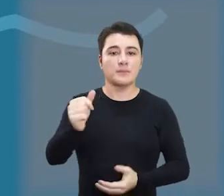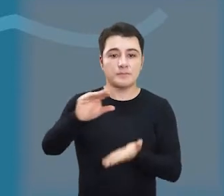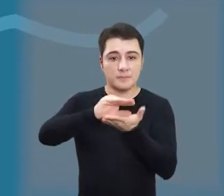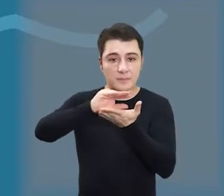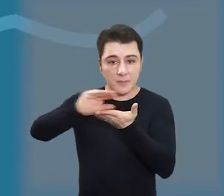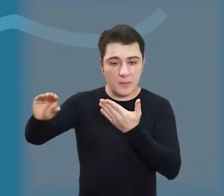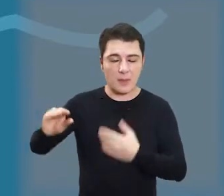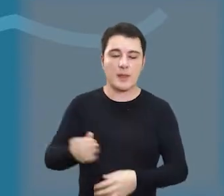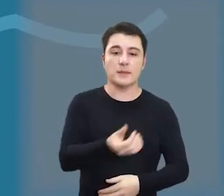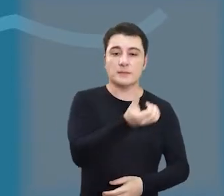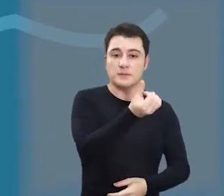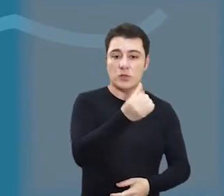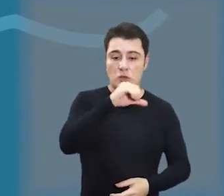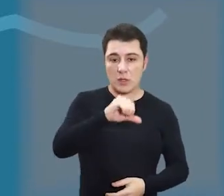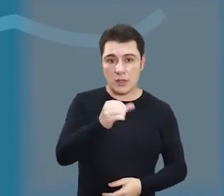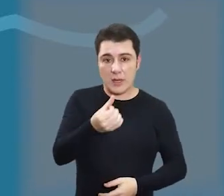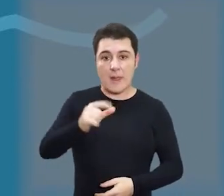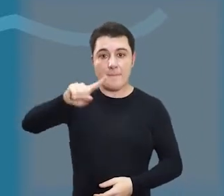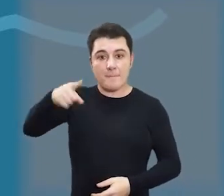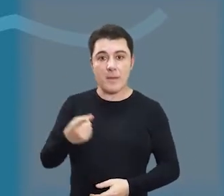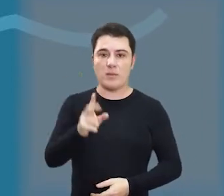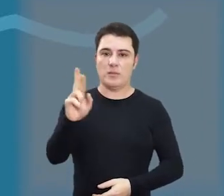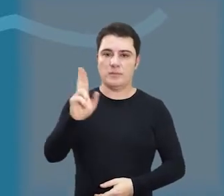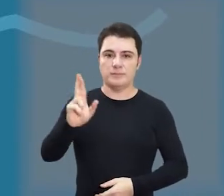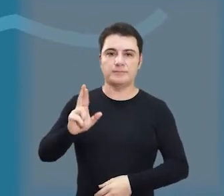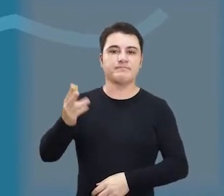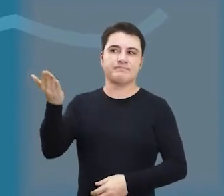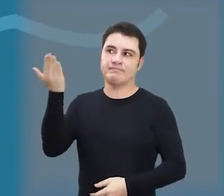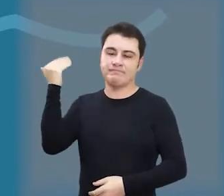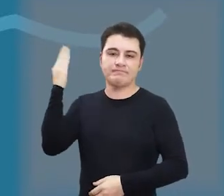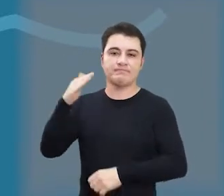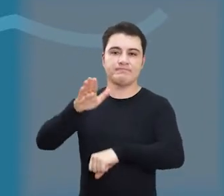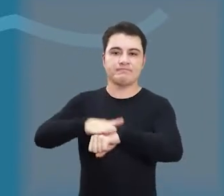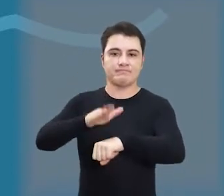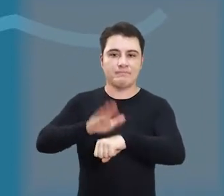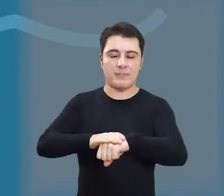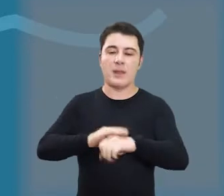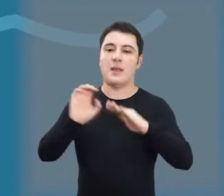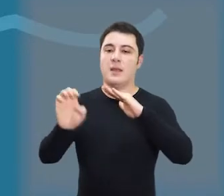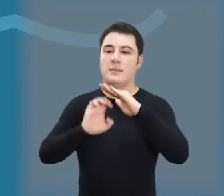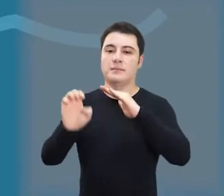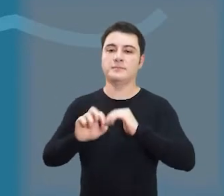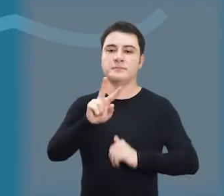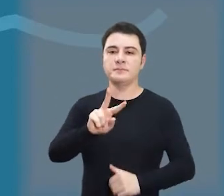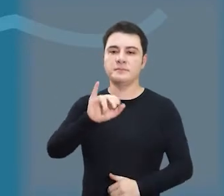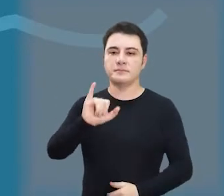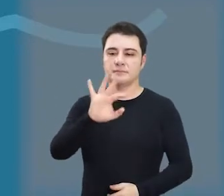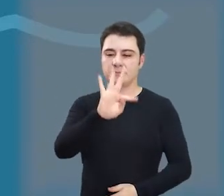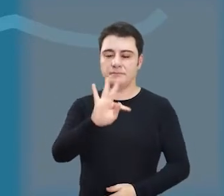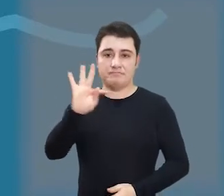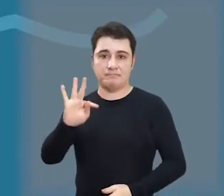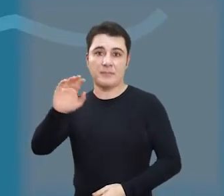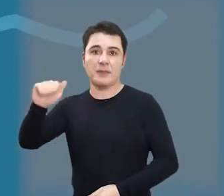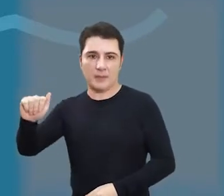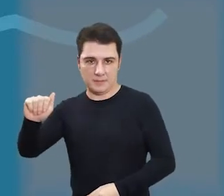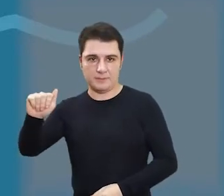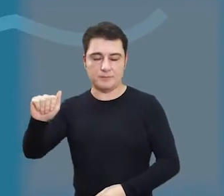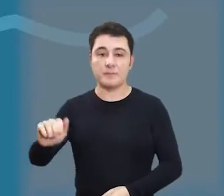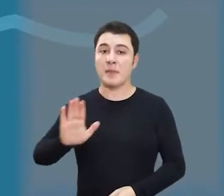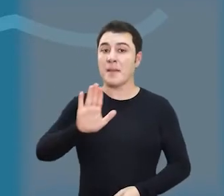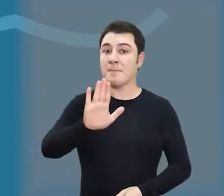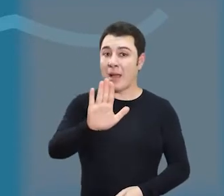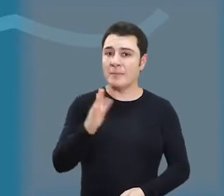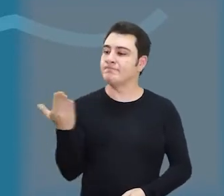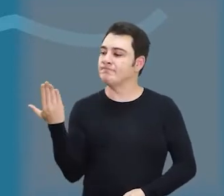Mário Arita o investimento anunciado em 2019 era de 696 mil reais Em contrapartida da